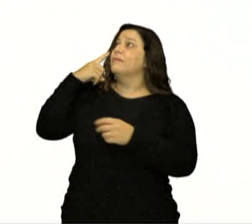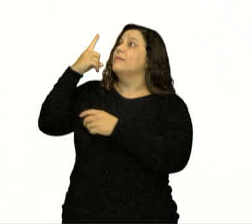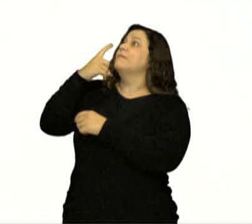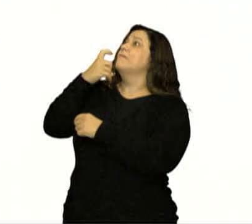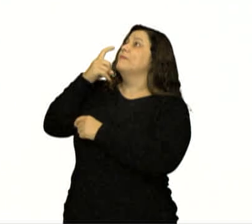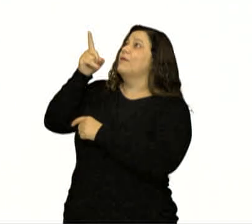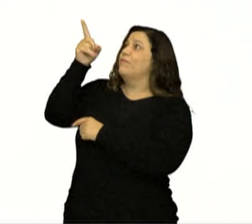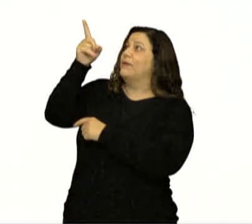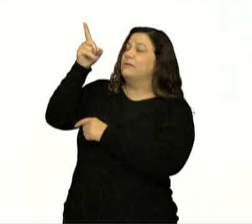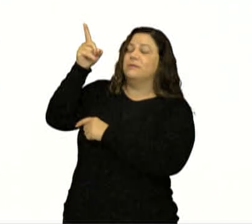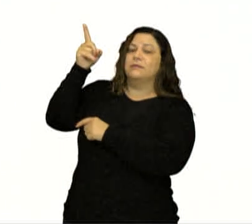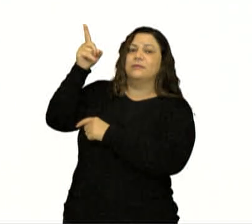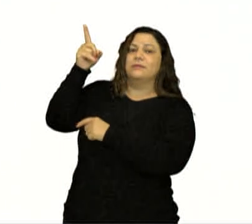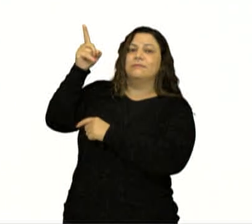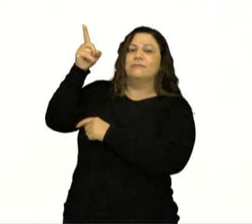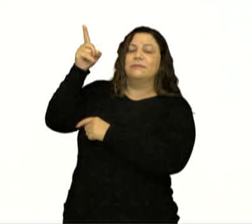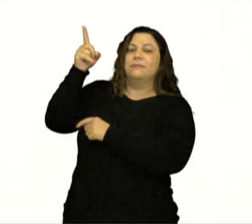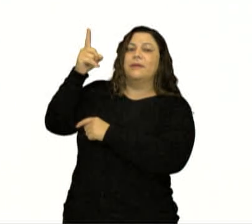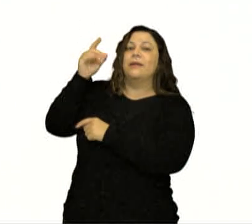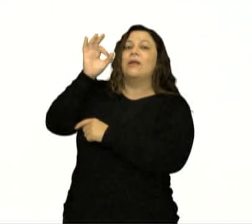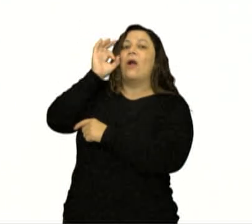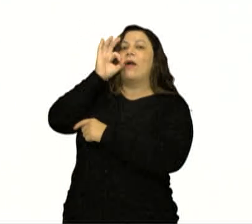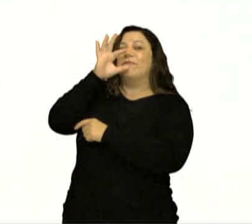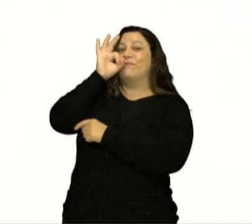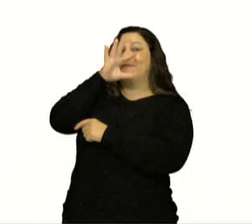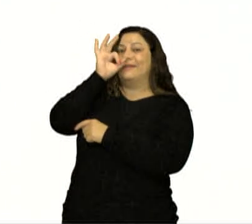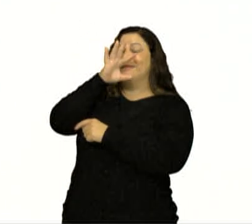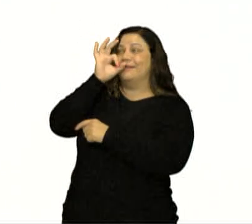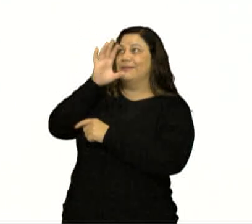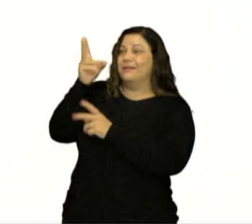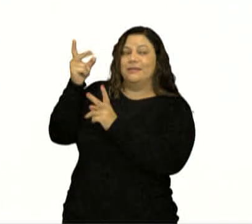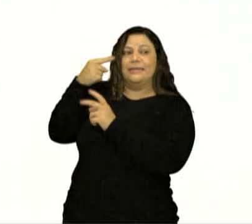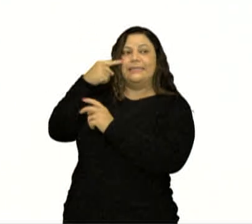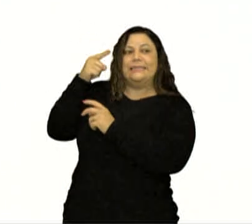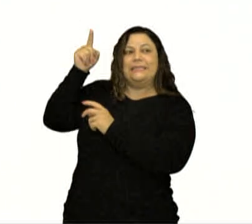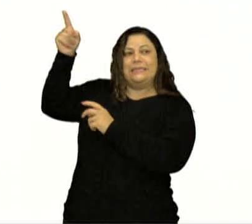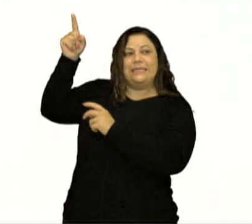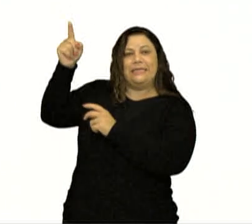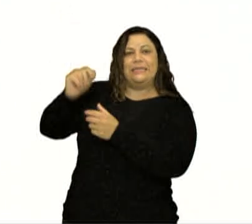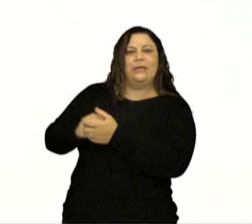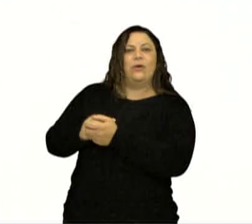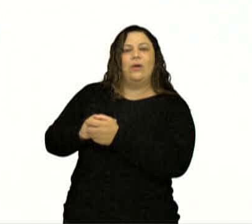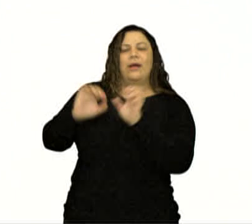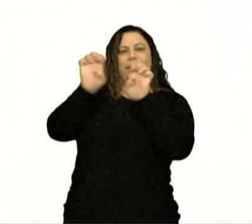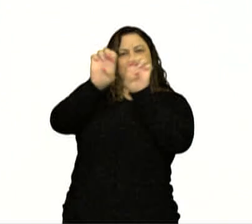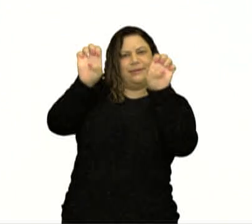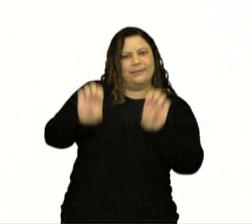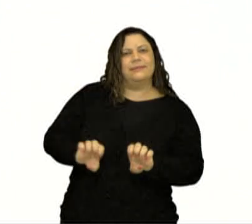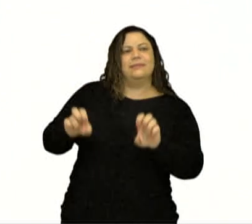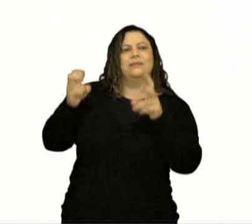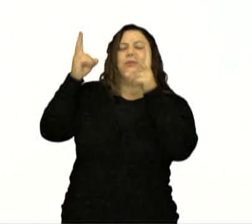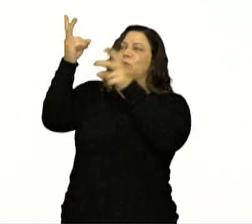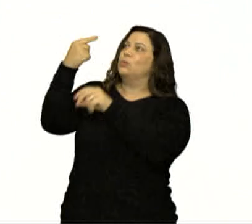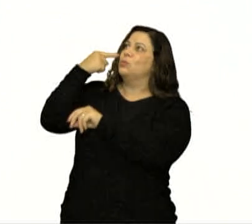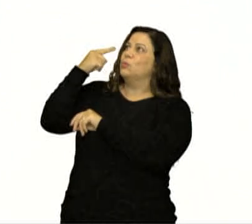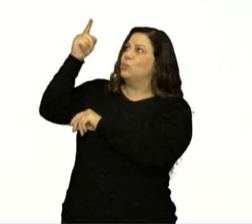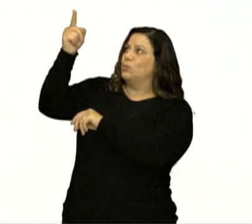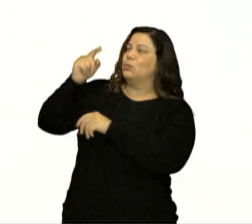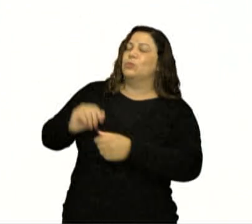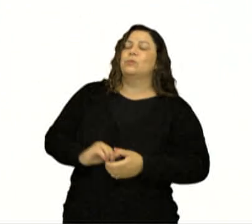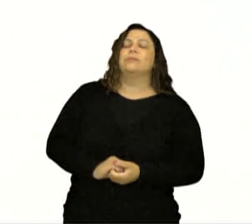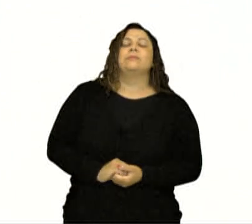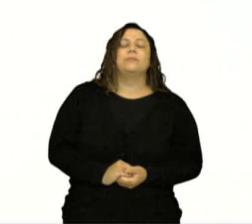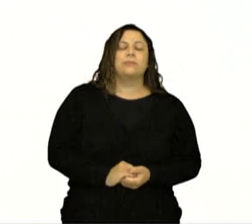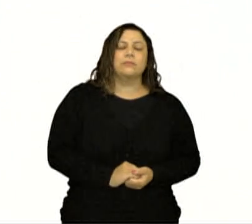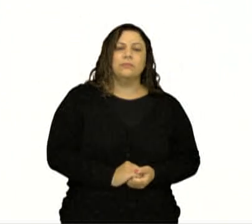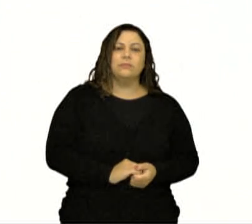os introns e aí essas moléculas ali, aquelas estruturas, né, chamadas exons, que seriam ali a parte,